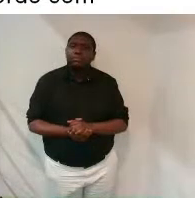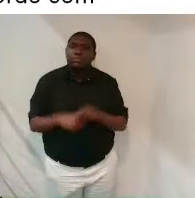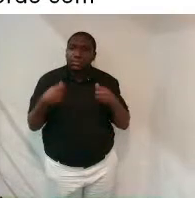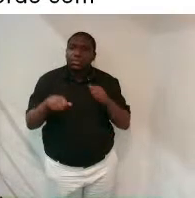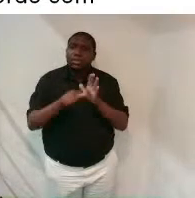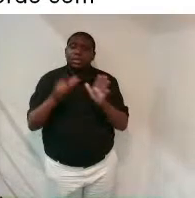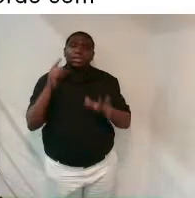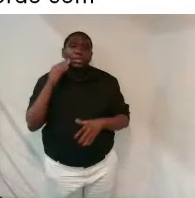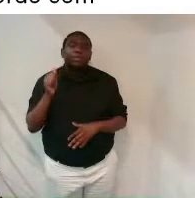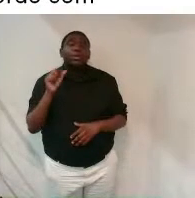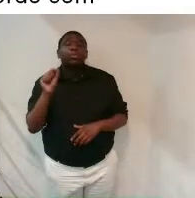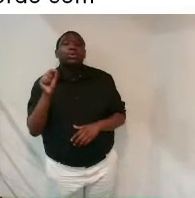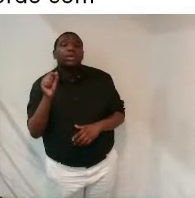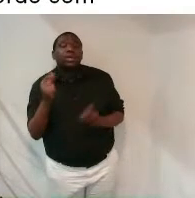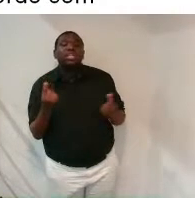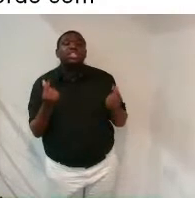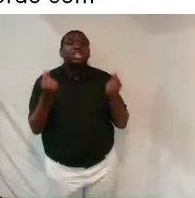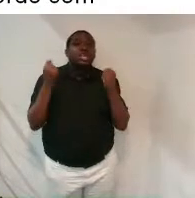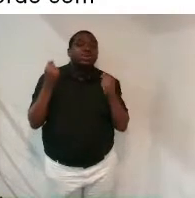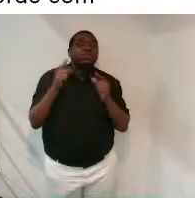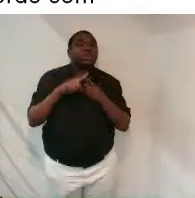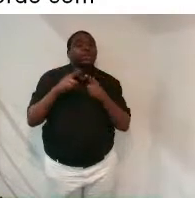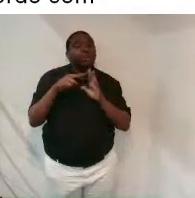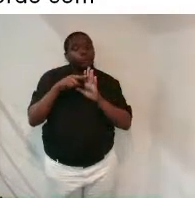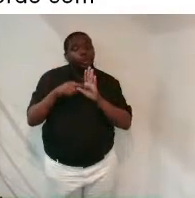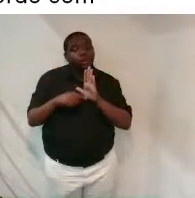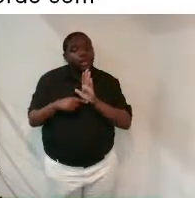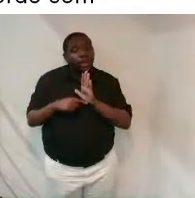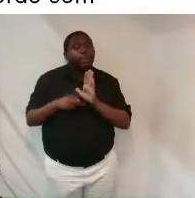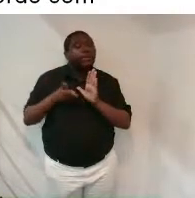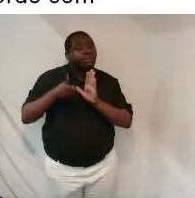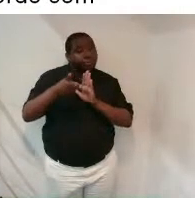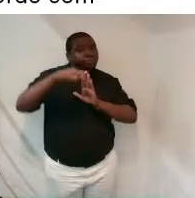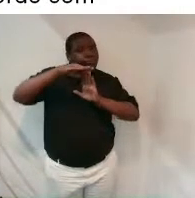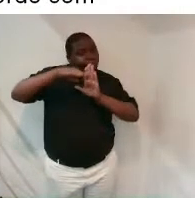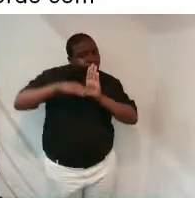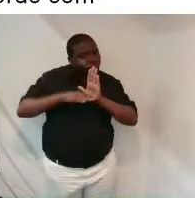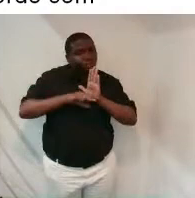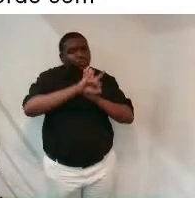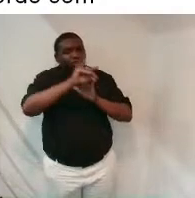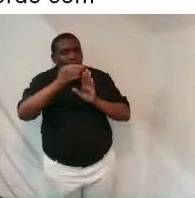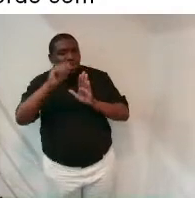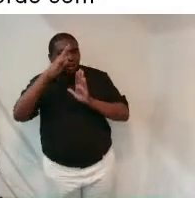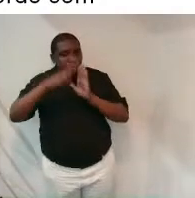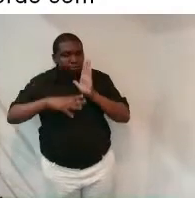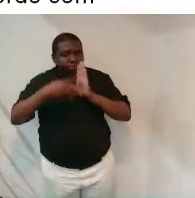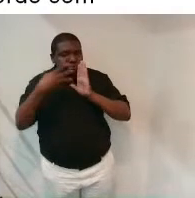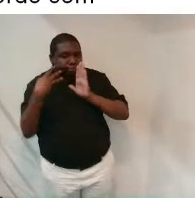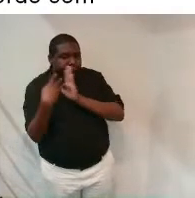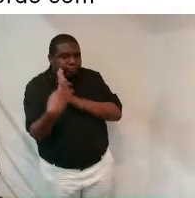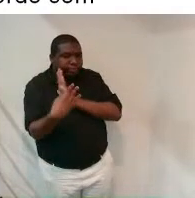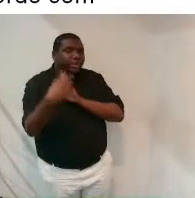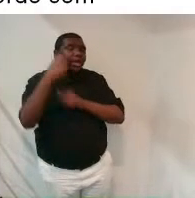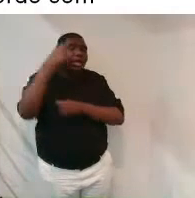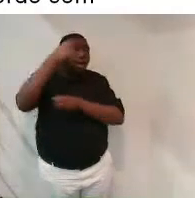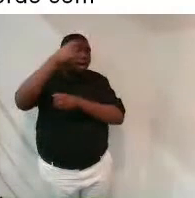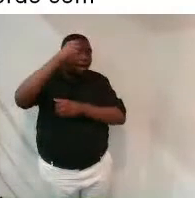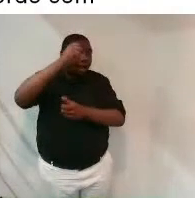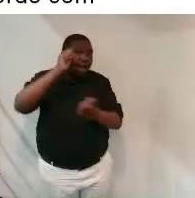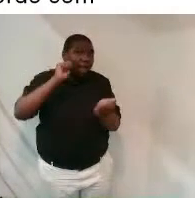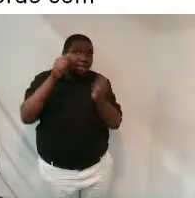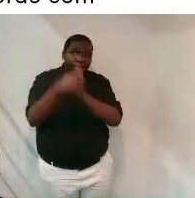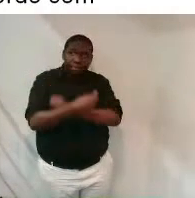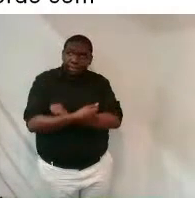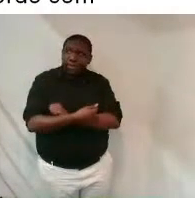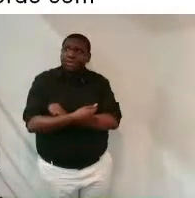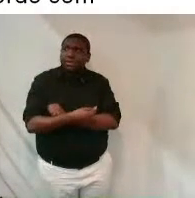um custeio e um programa permanente com cronograma de regularização e implementação das cooperativas